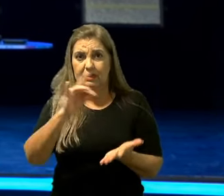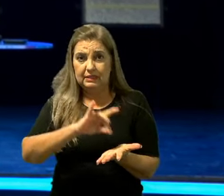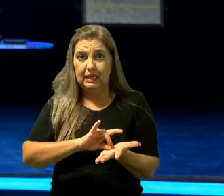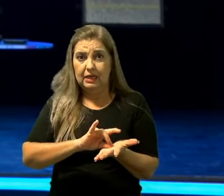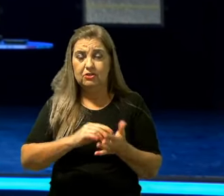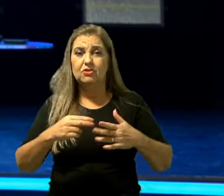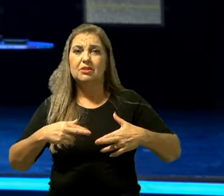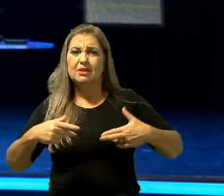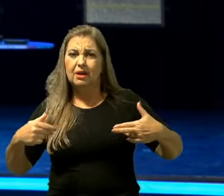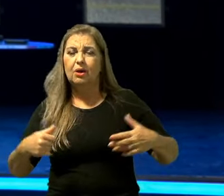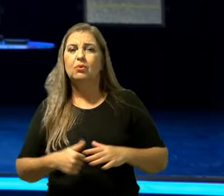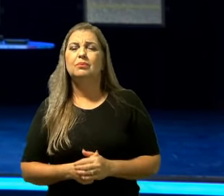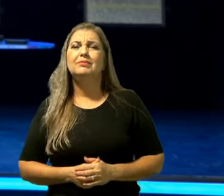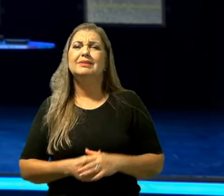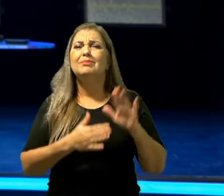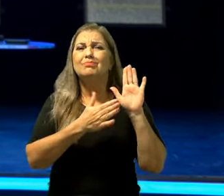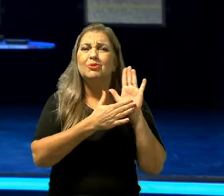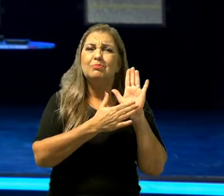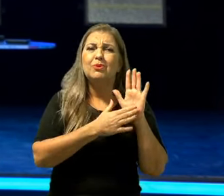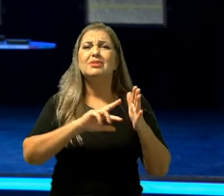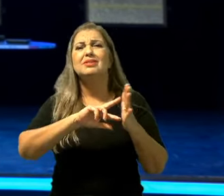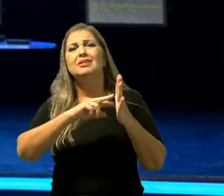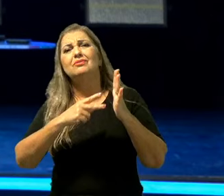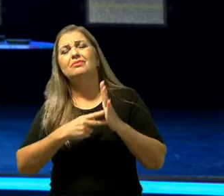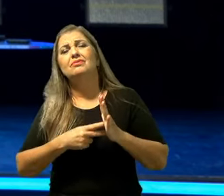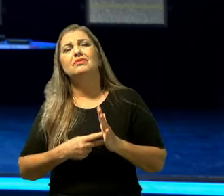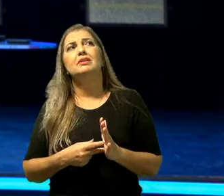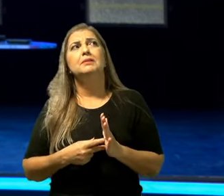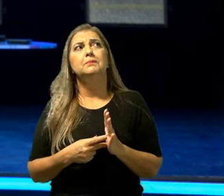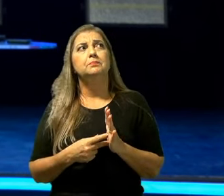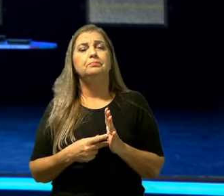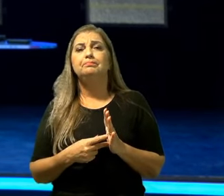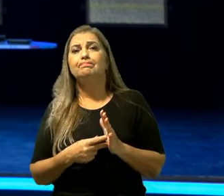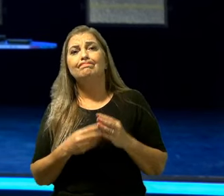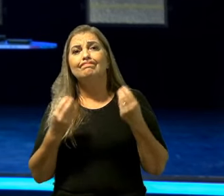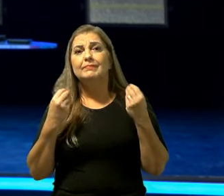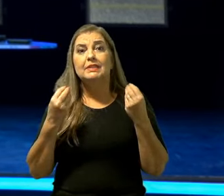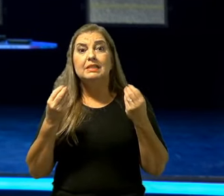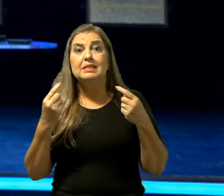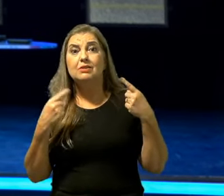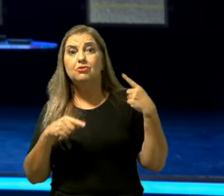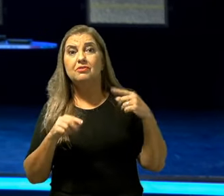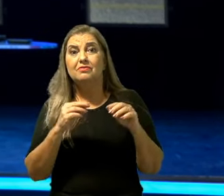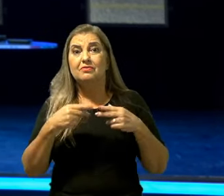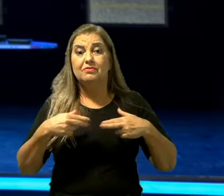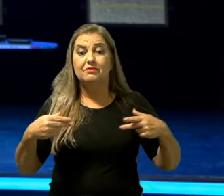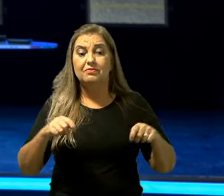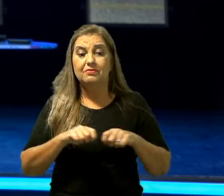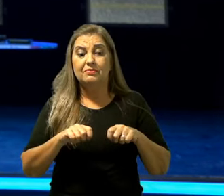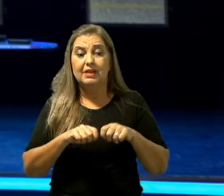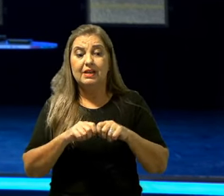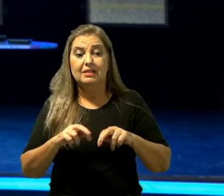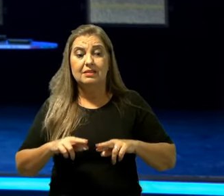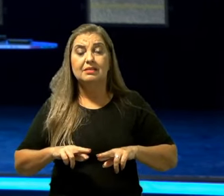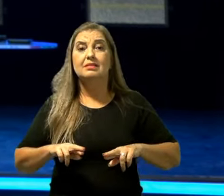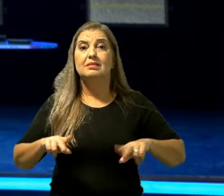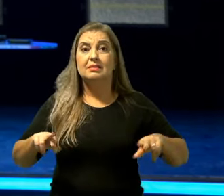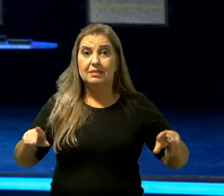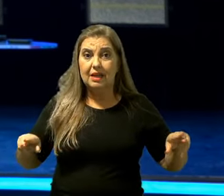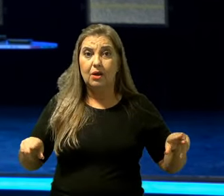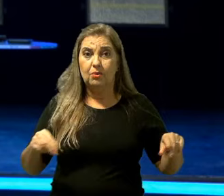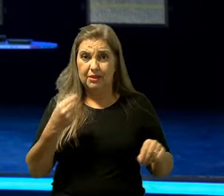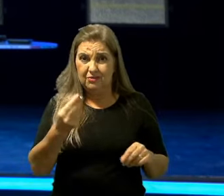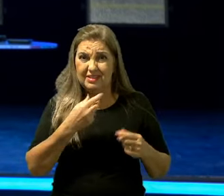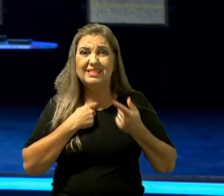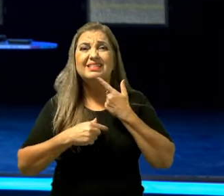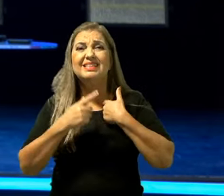está... Propósito significa o quê? Significa a intenção de fazer algo. Propósito significa aquilo que você